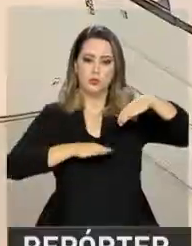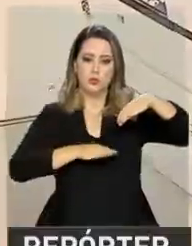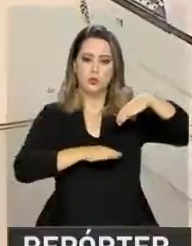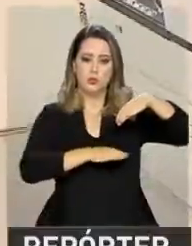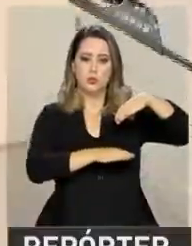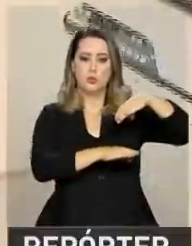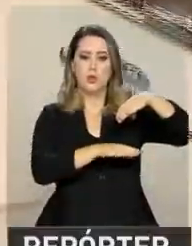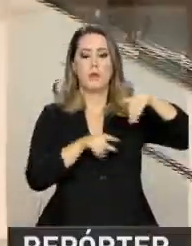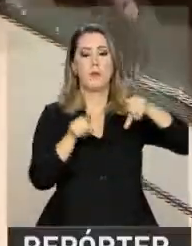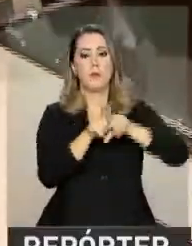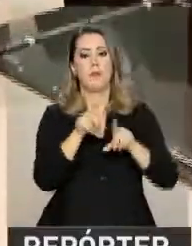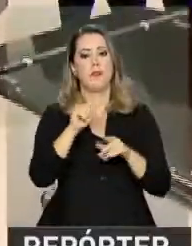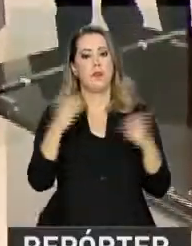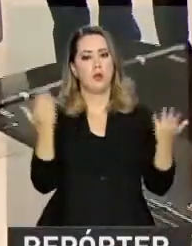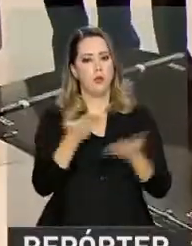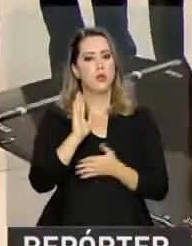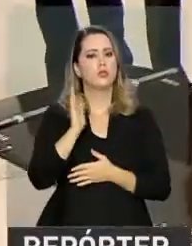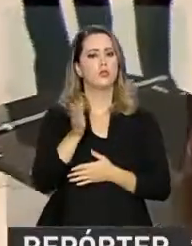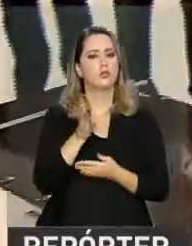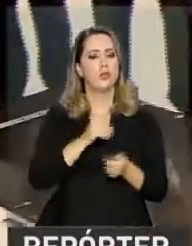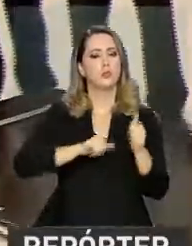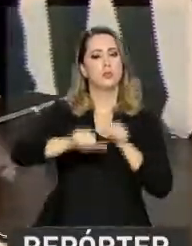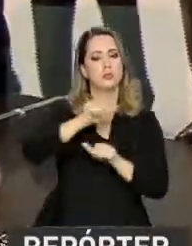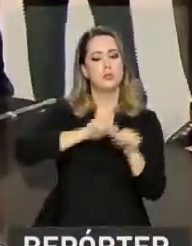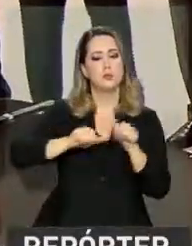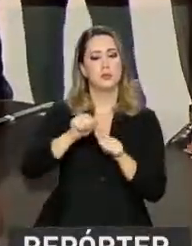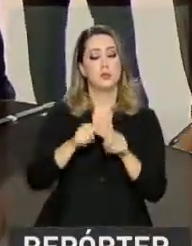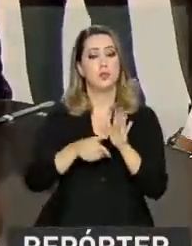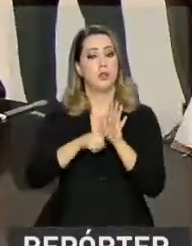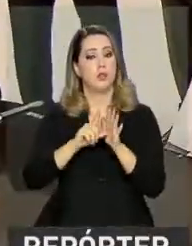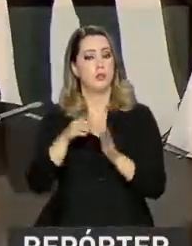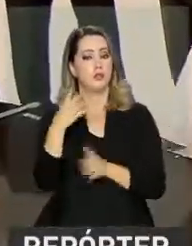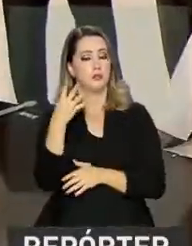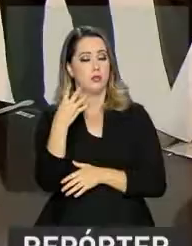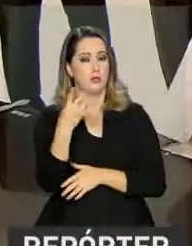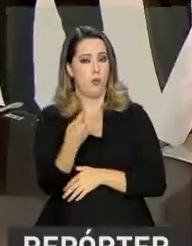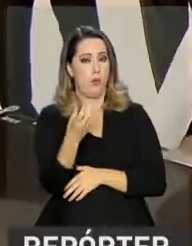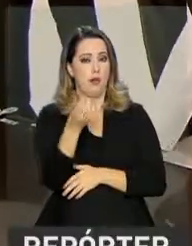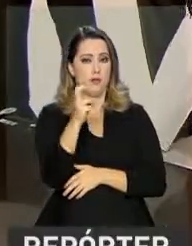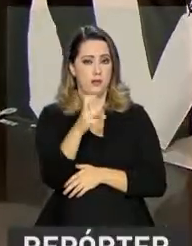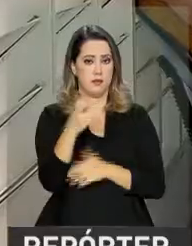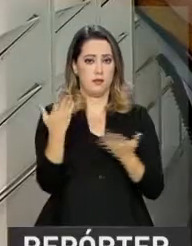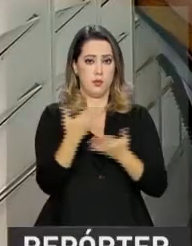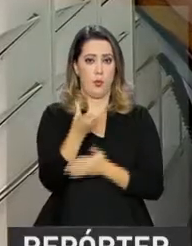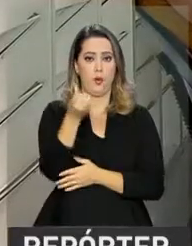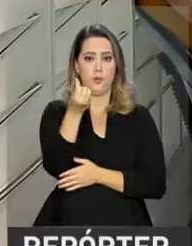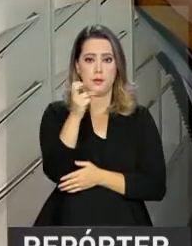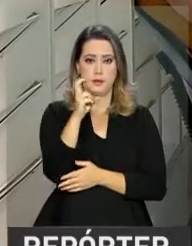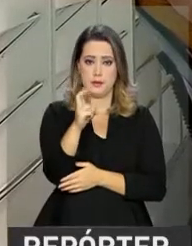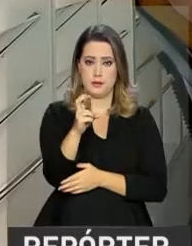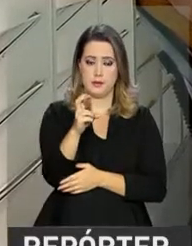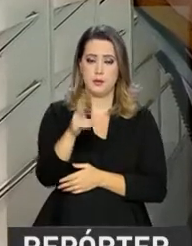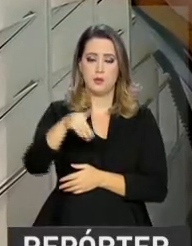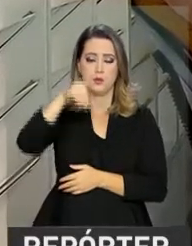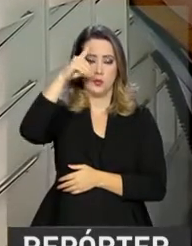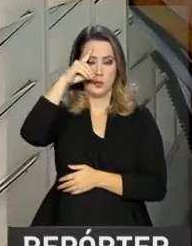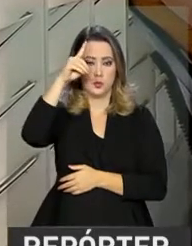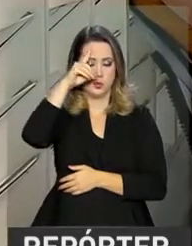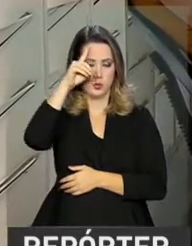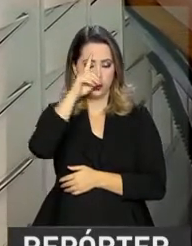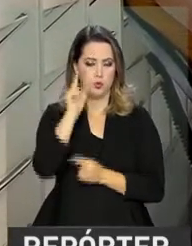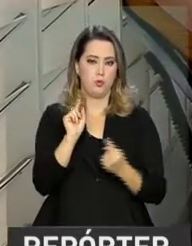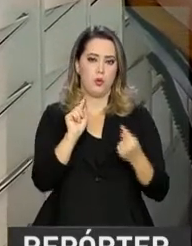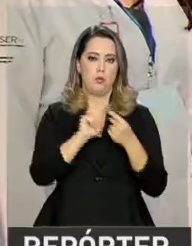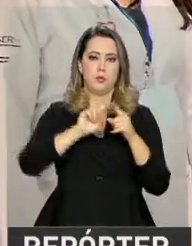e vai passar imediatamente dos atuais 45 para 65 atendimentos por dia a meta é mais que dobrar a oferta